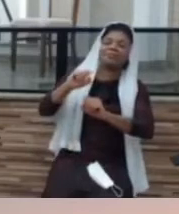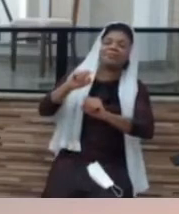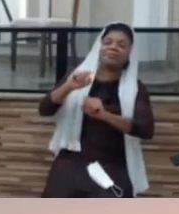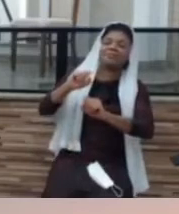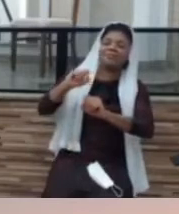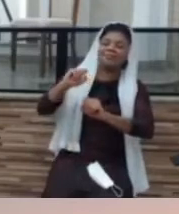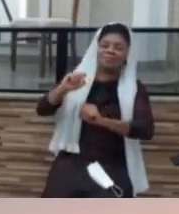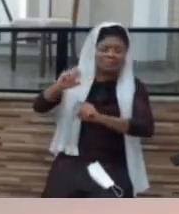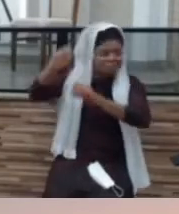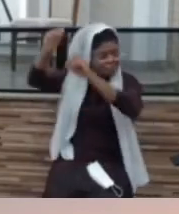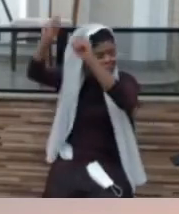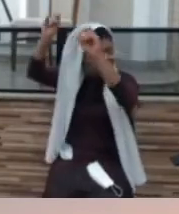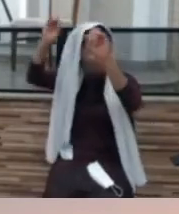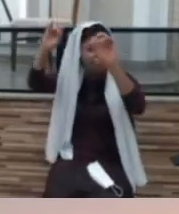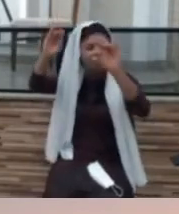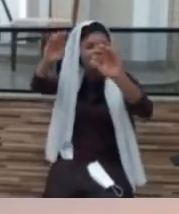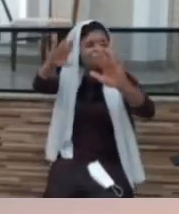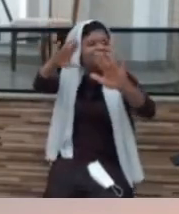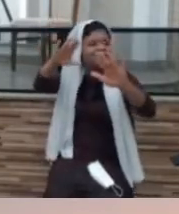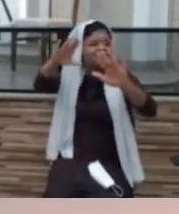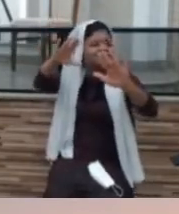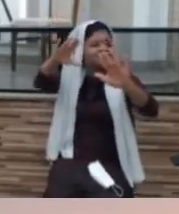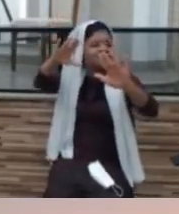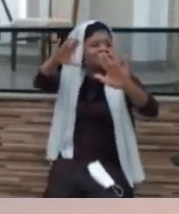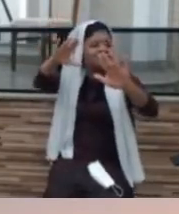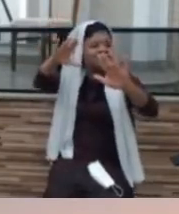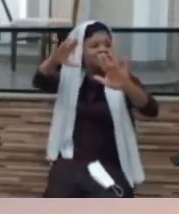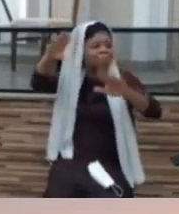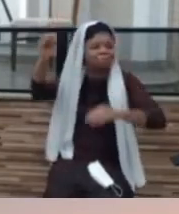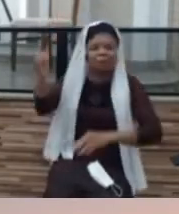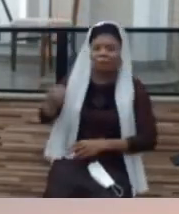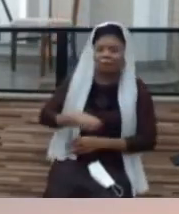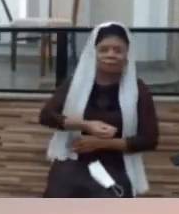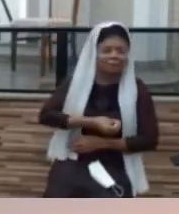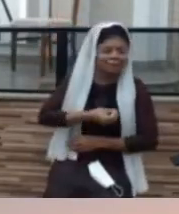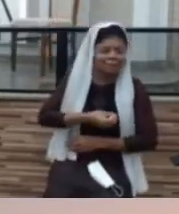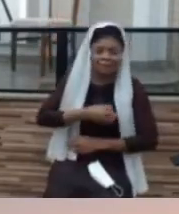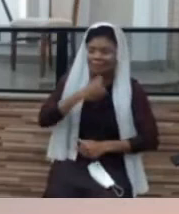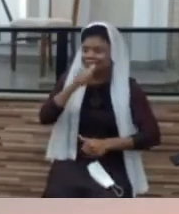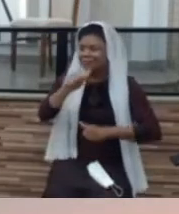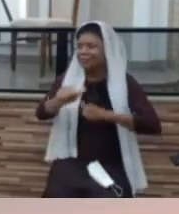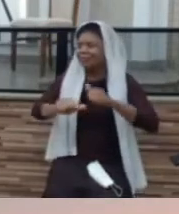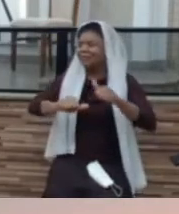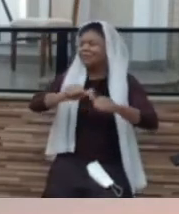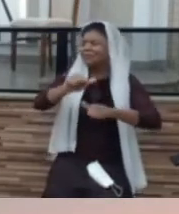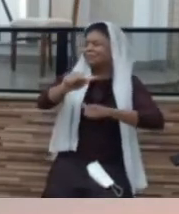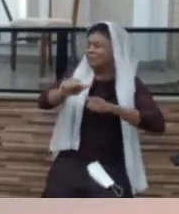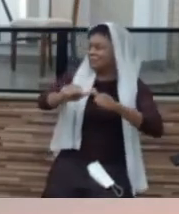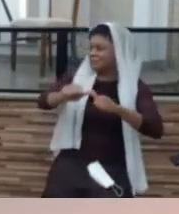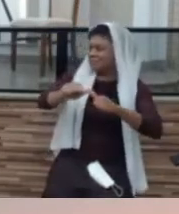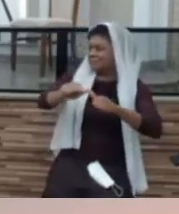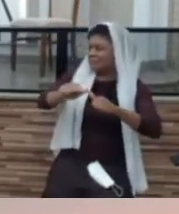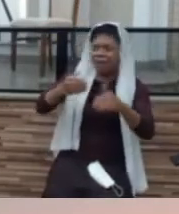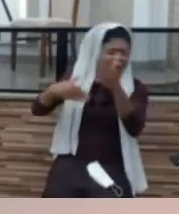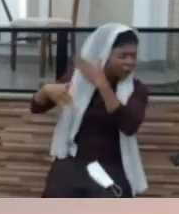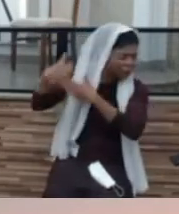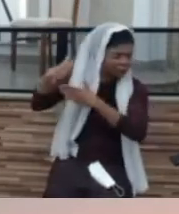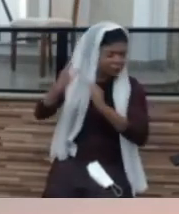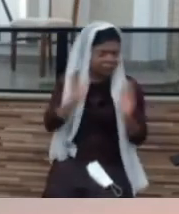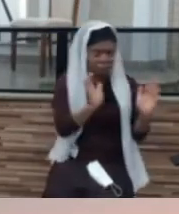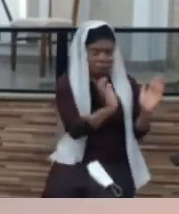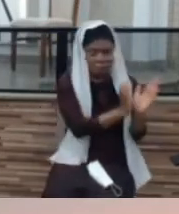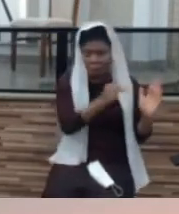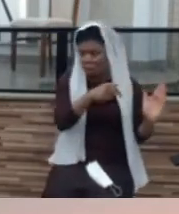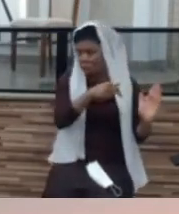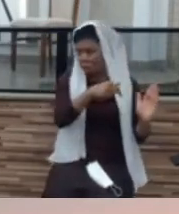durante muitas décadas. Irmãos, e primeiro veio um grupo com Zorobabel, trazendo um grupo de cativeiros,